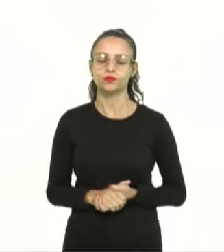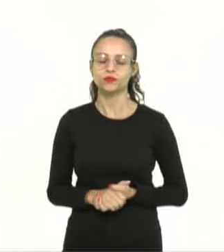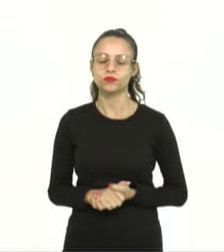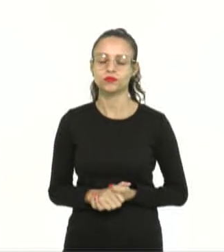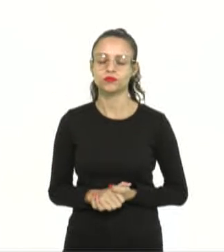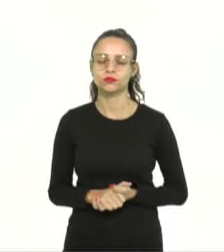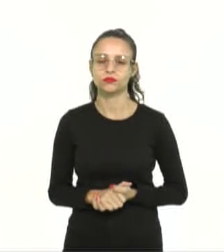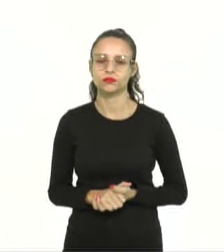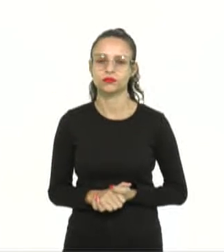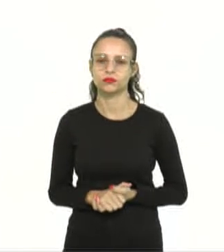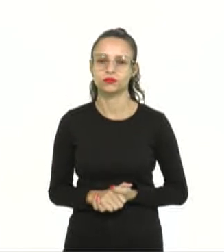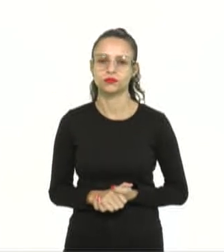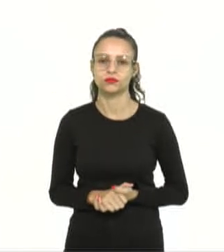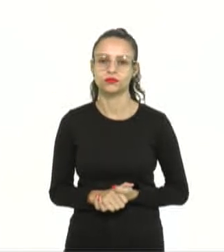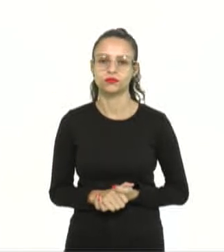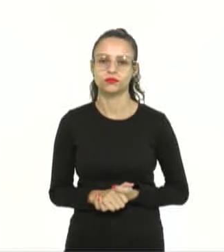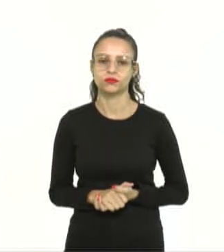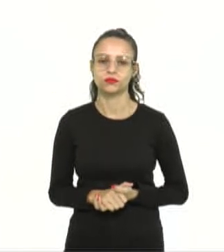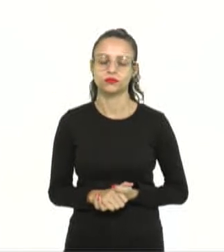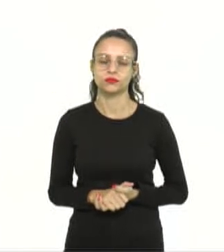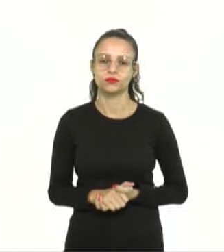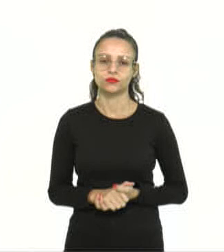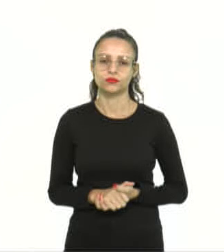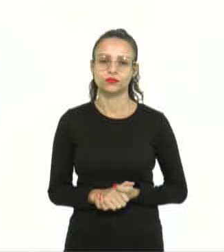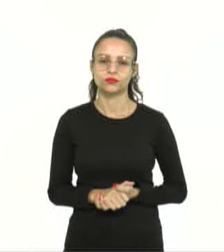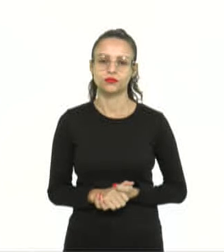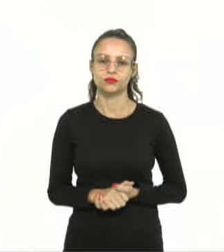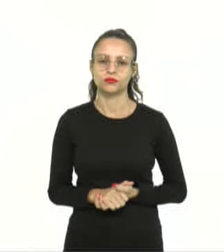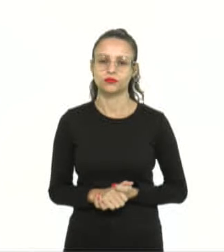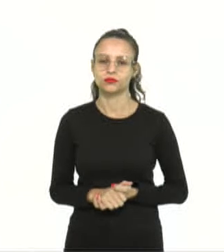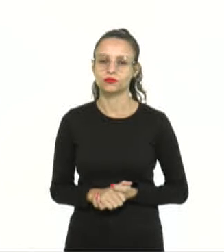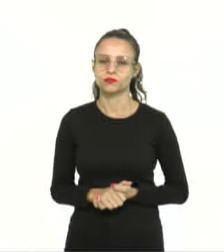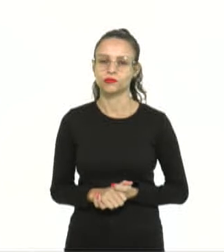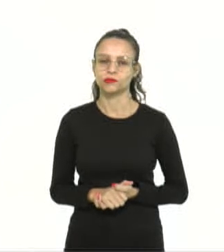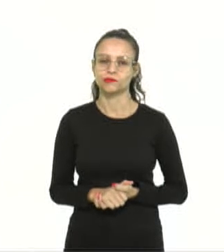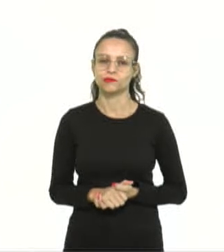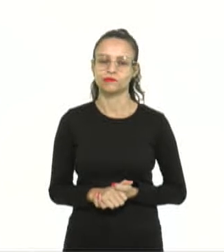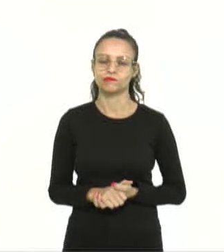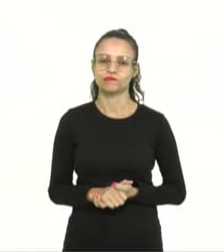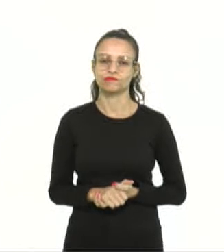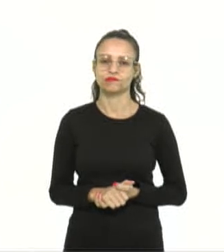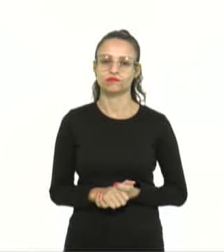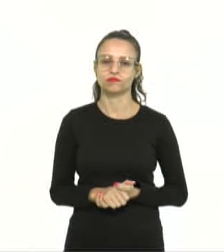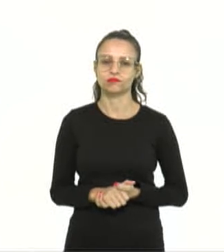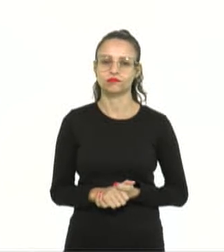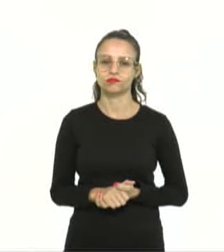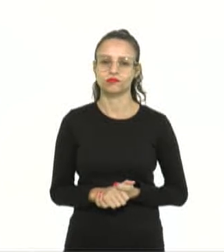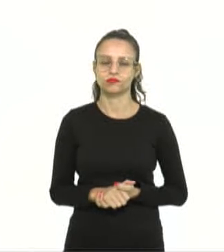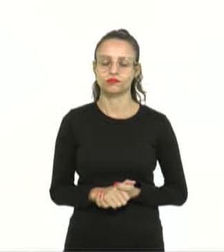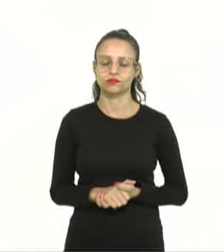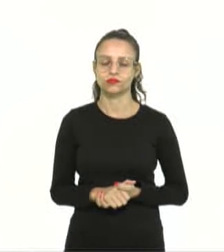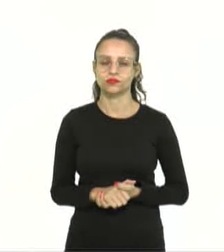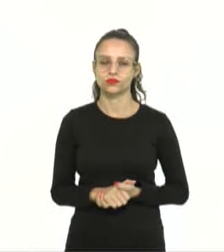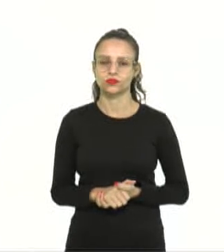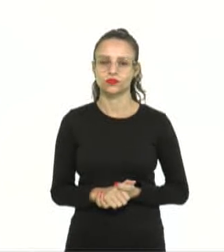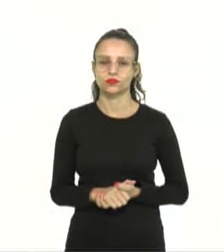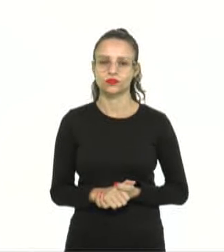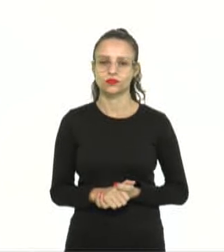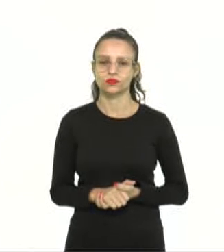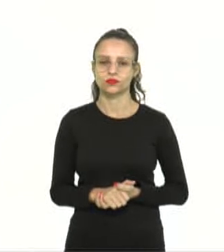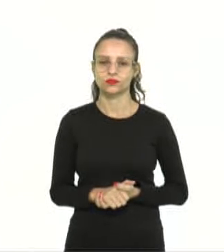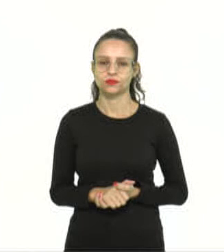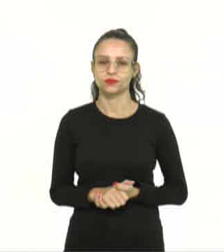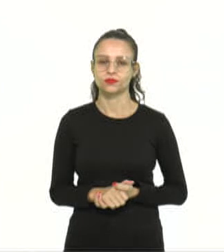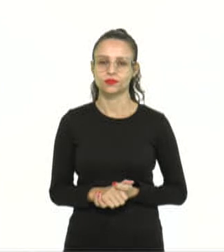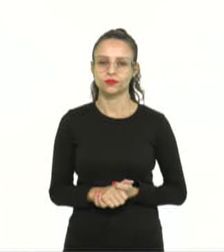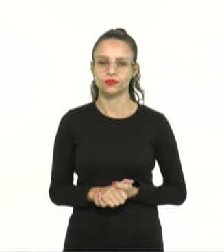a luta termina com um disparo anunciando o final e o pueblo se queda coberto de rios rojos, né?